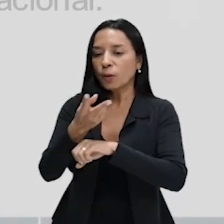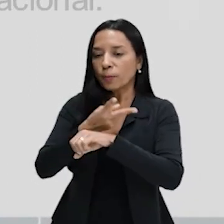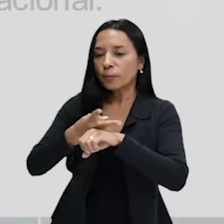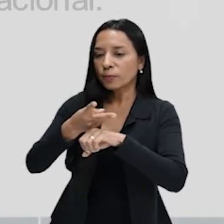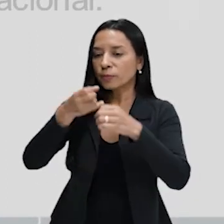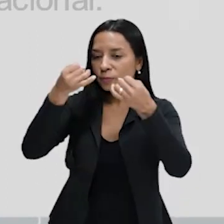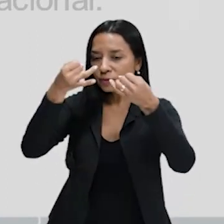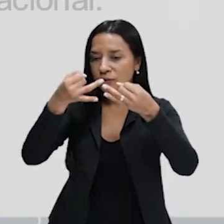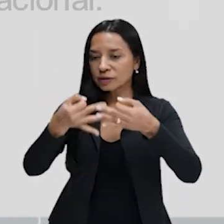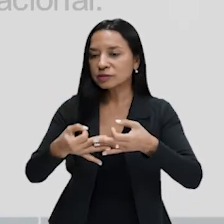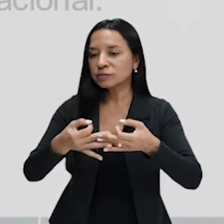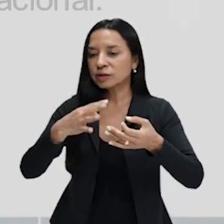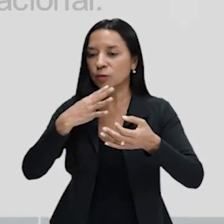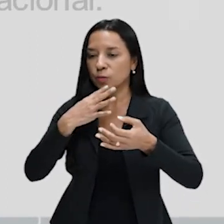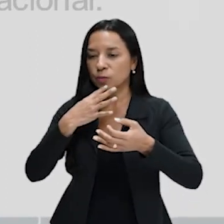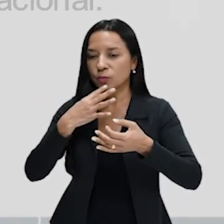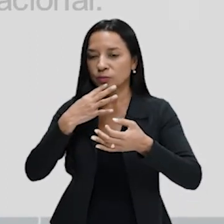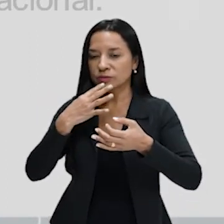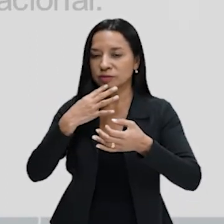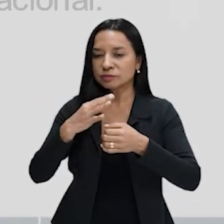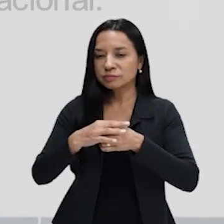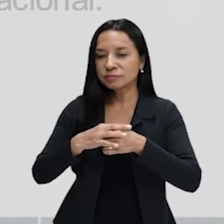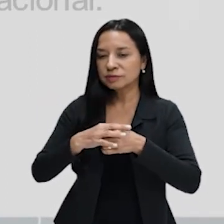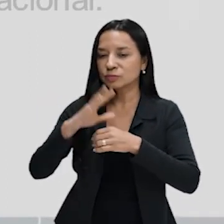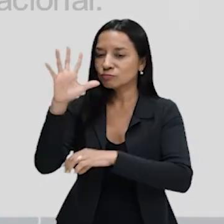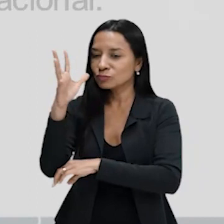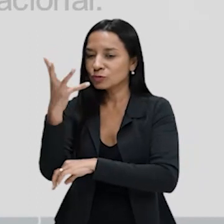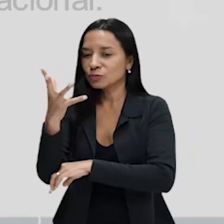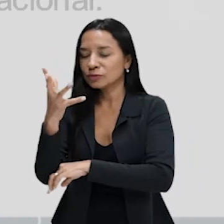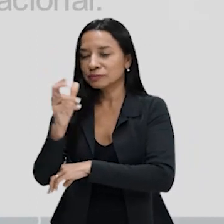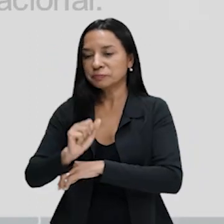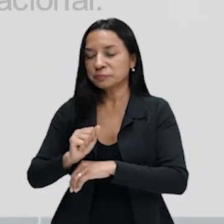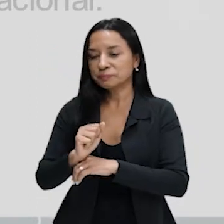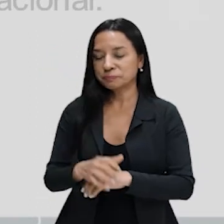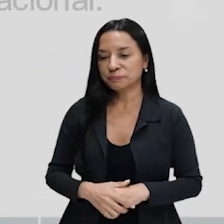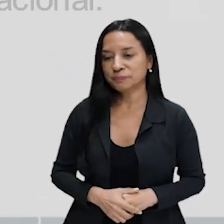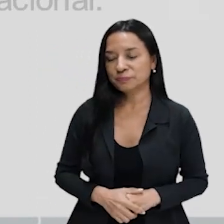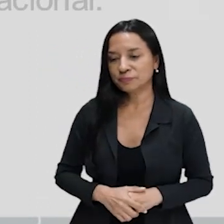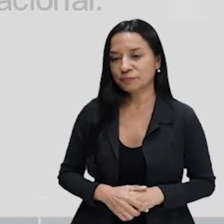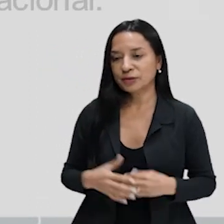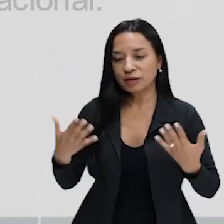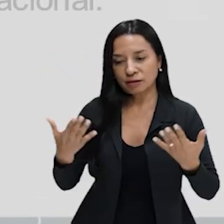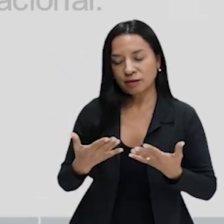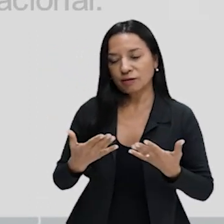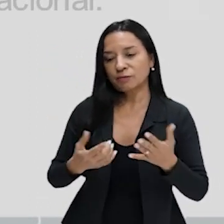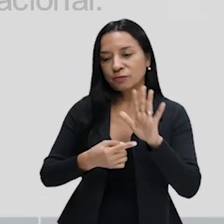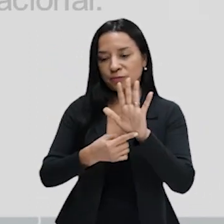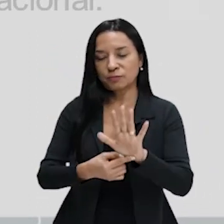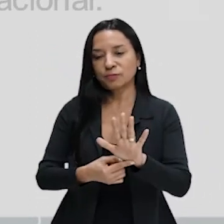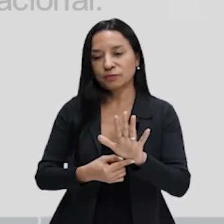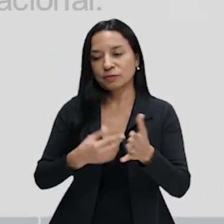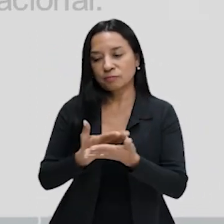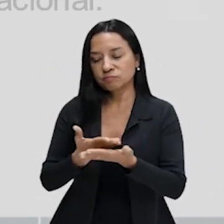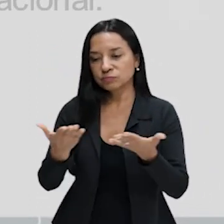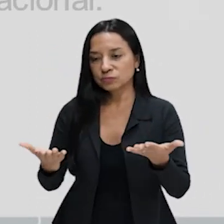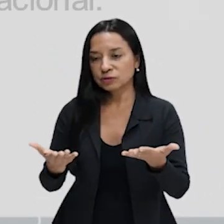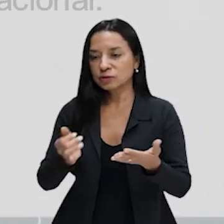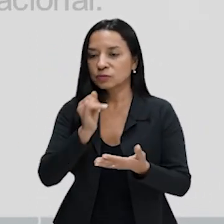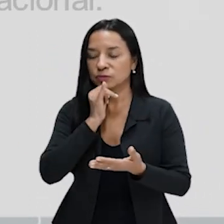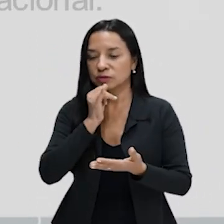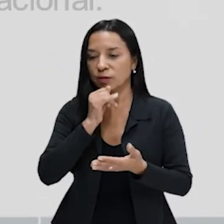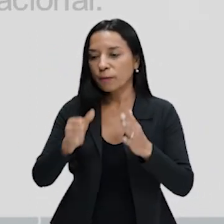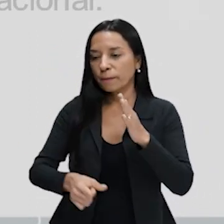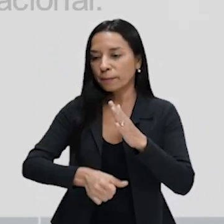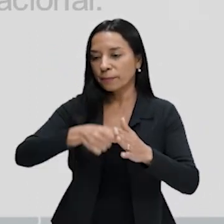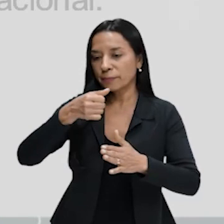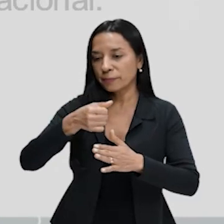na força da atração gravitacional. Beleza? Agora eu quero colocar para vocês, pessoal, um exemplo pioneiro